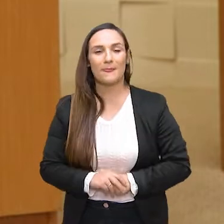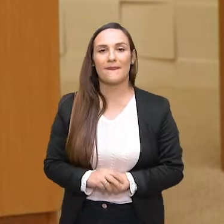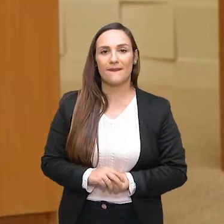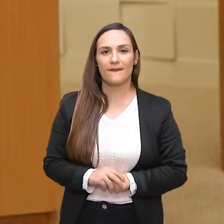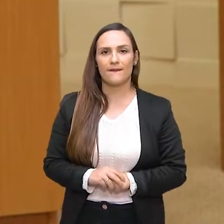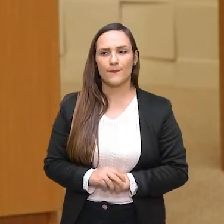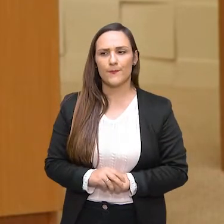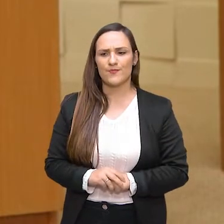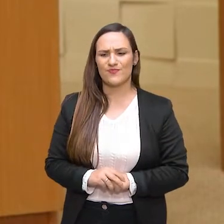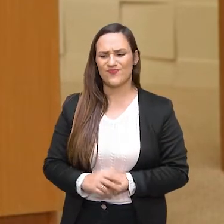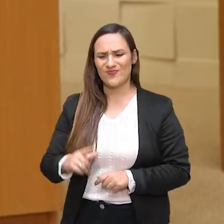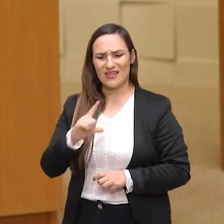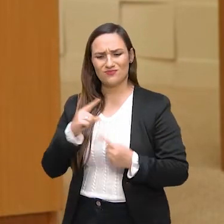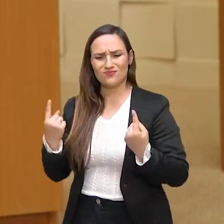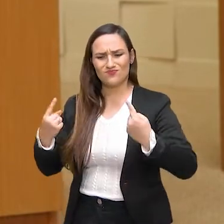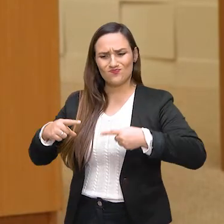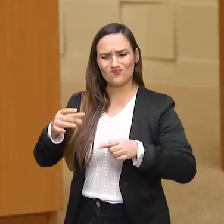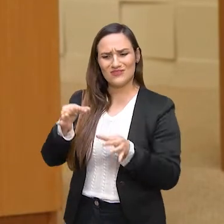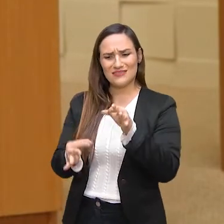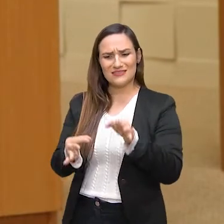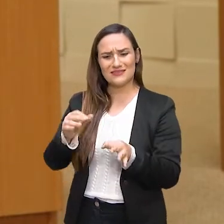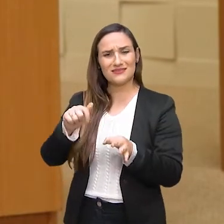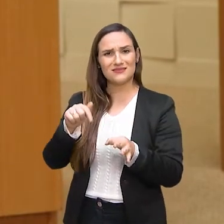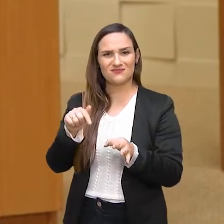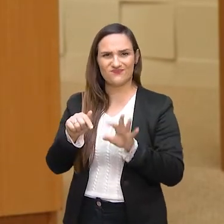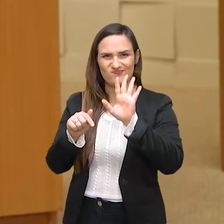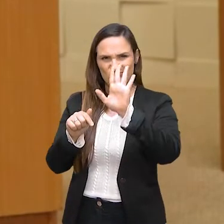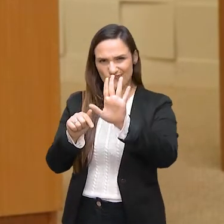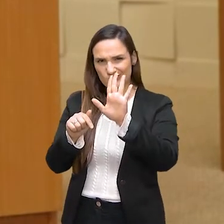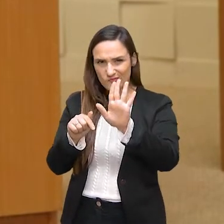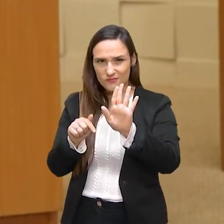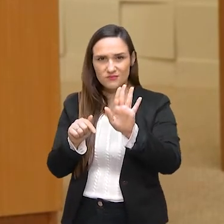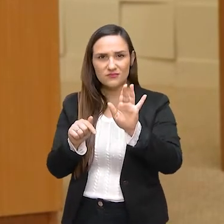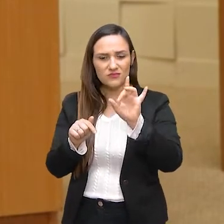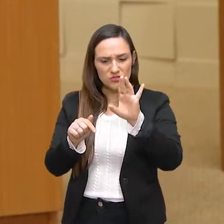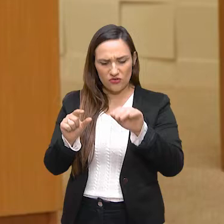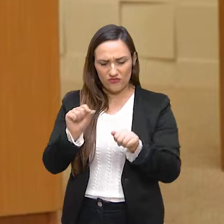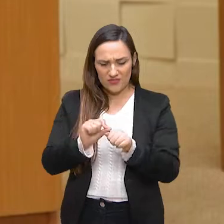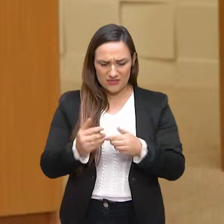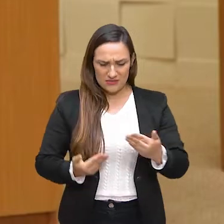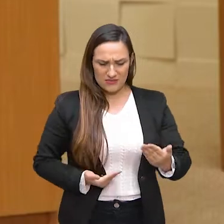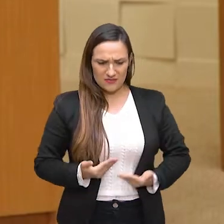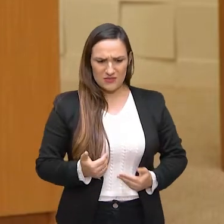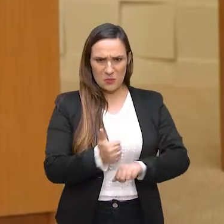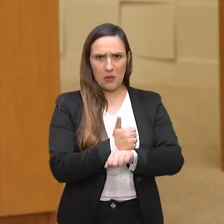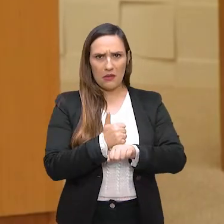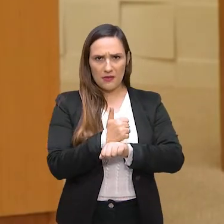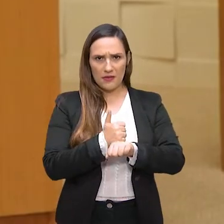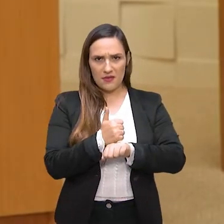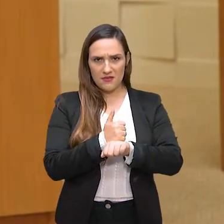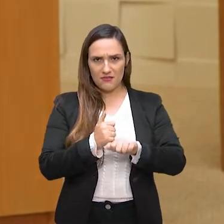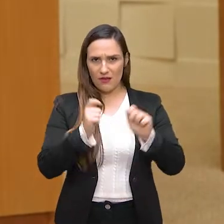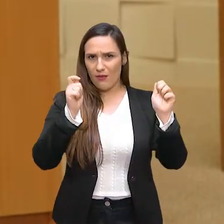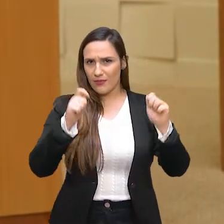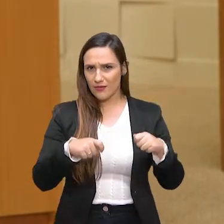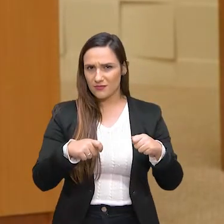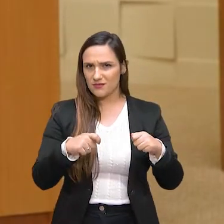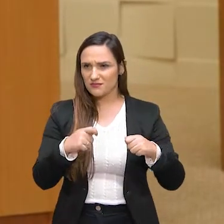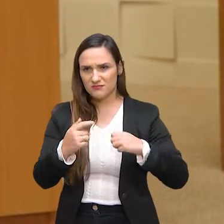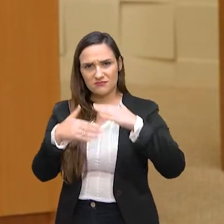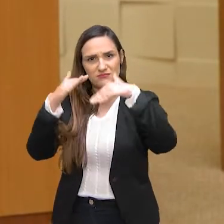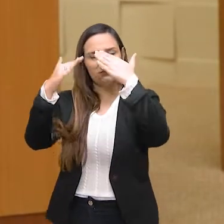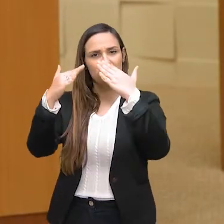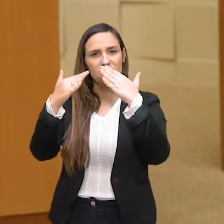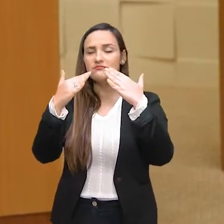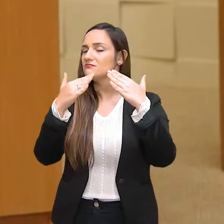Olá! O desafio da justiça vai muito além de oferecer um serviço qualificado e eficiente.